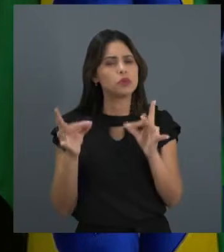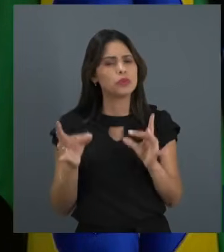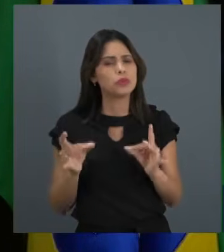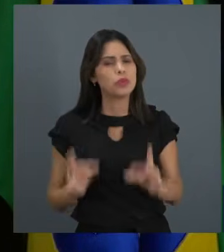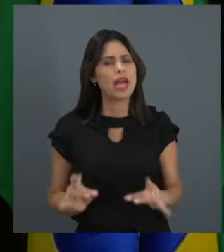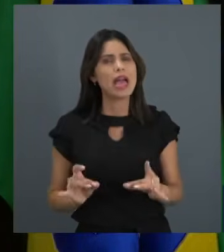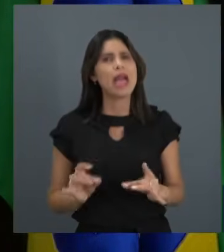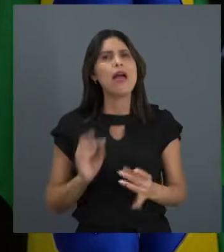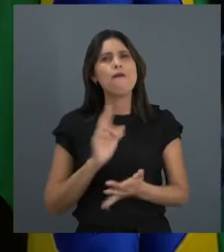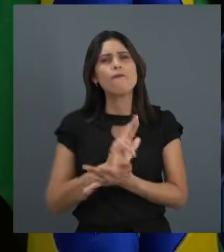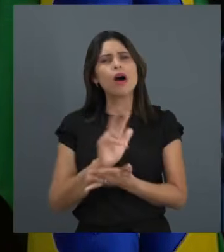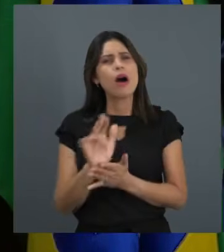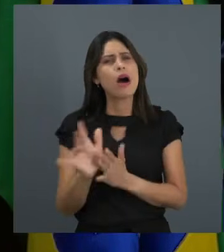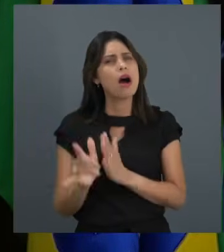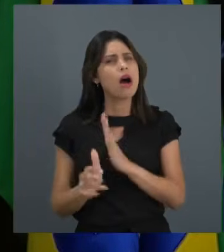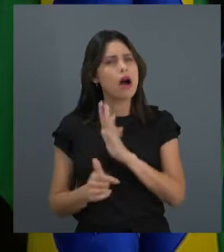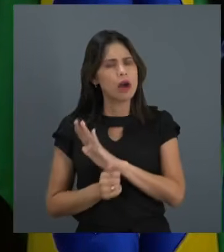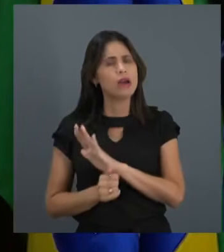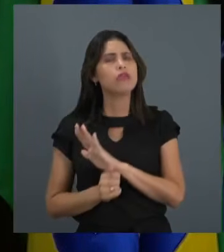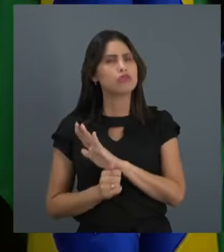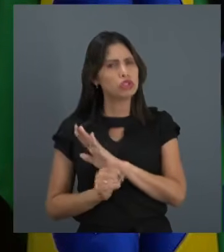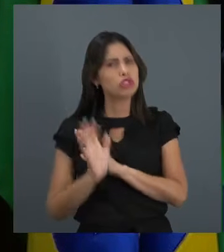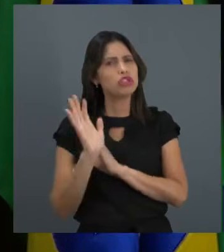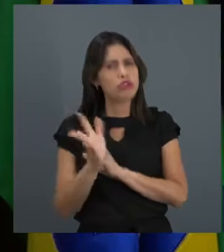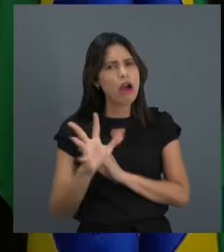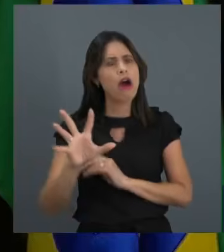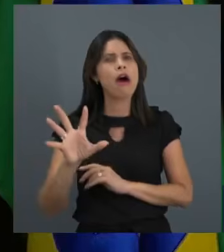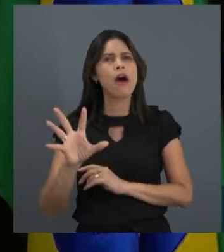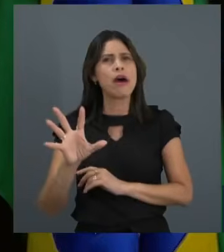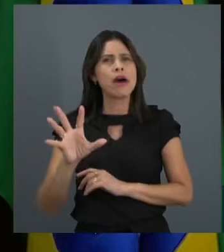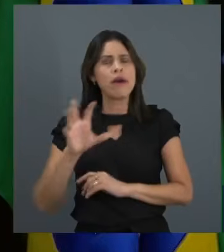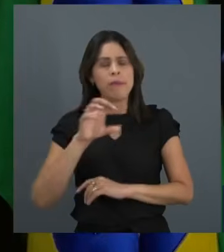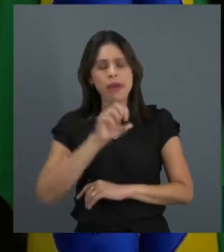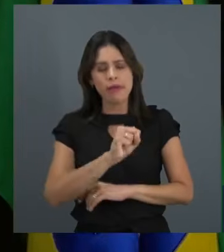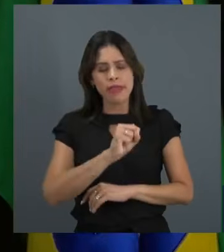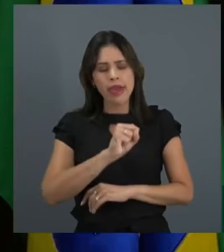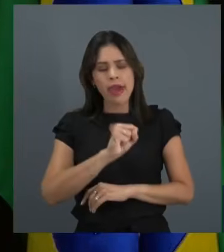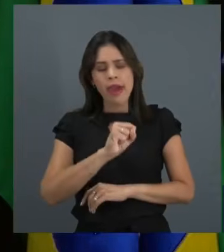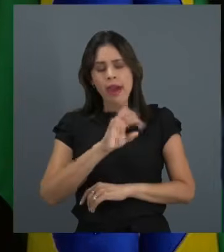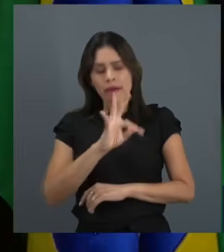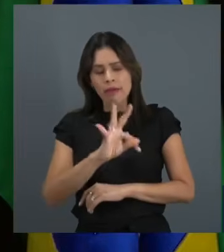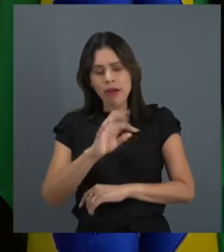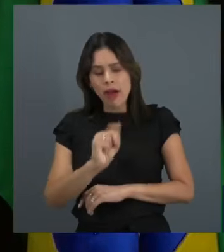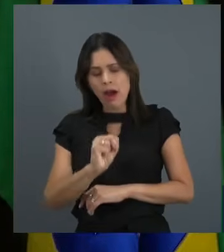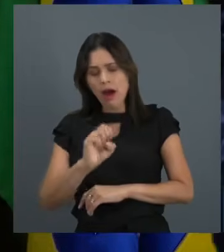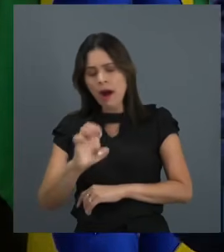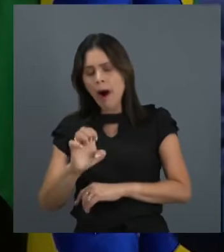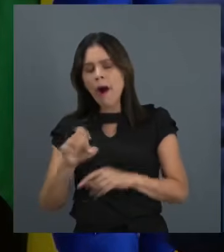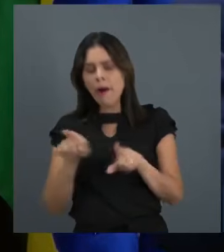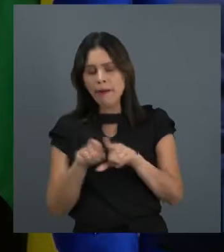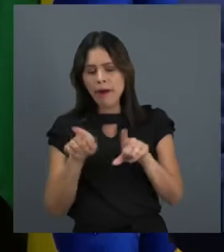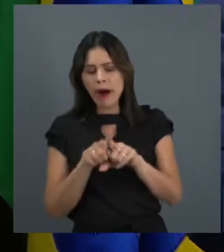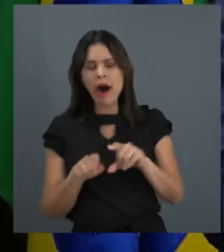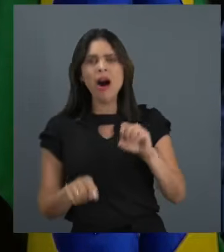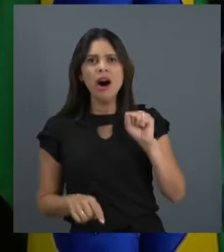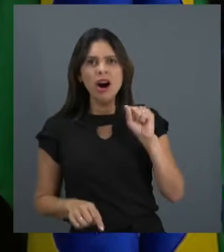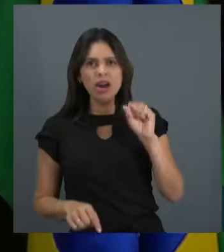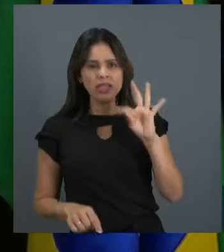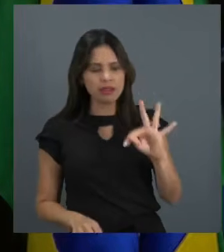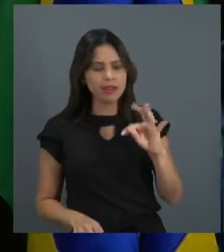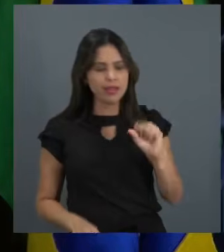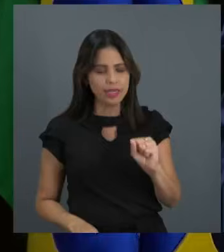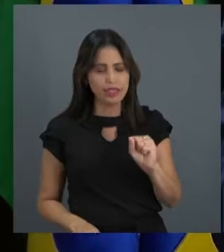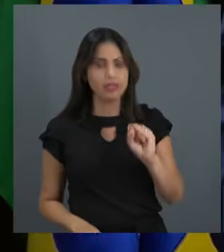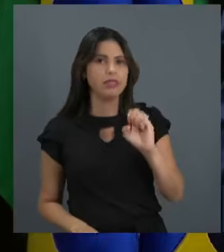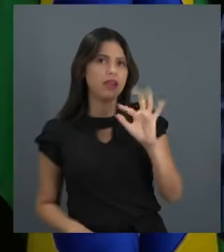de procedimentos completamente ilegais adotados pelo TSE e STF na remoção de conteúdos e perfis nas